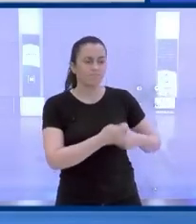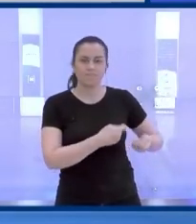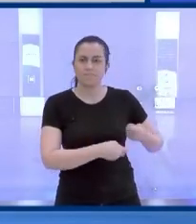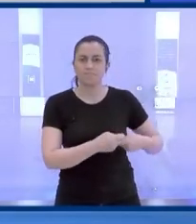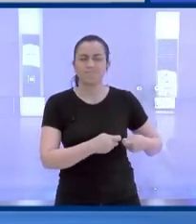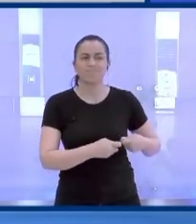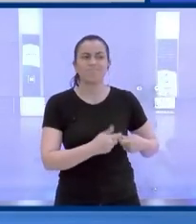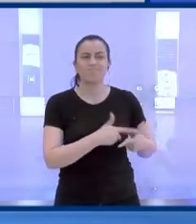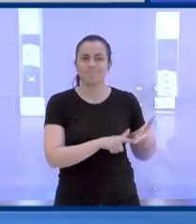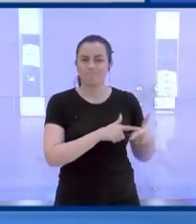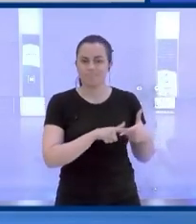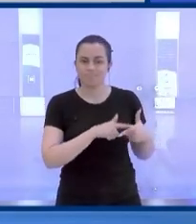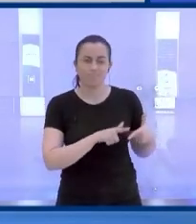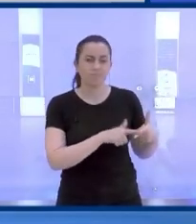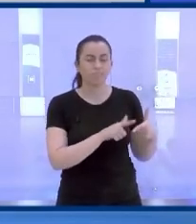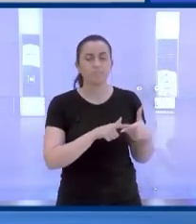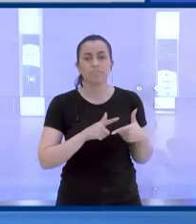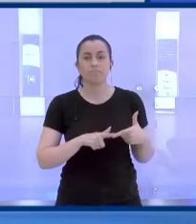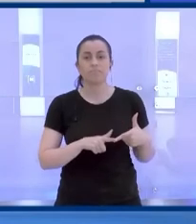possa rapidamente